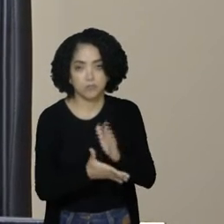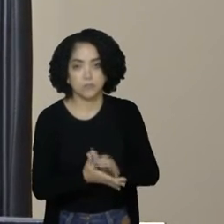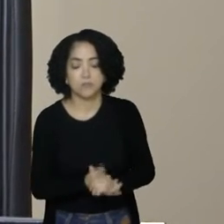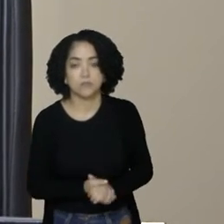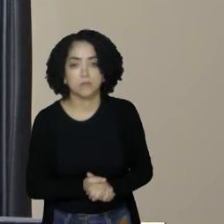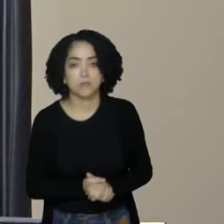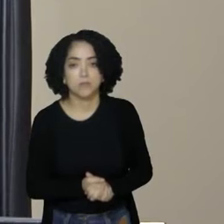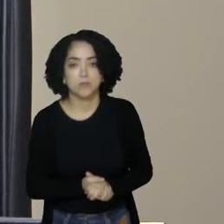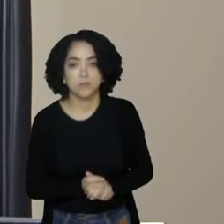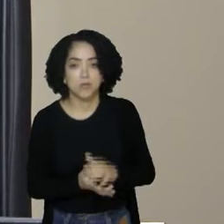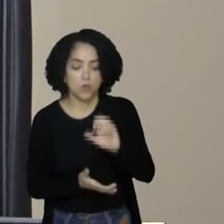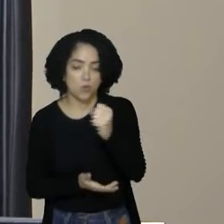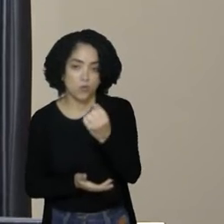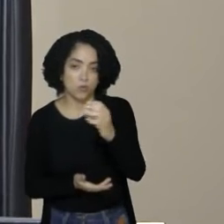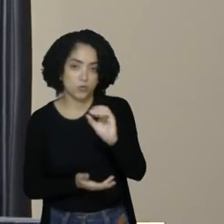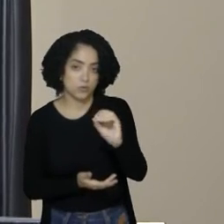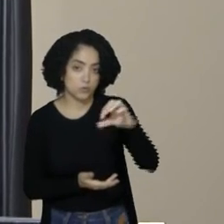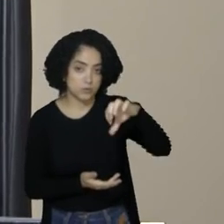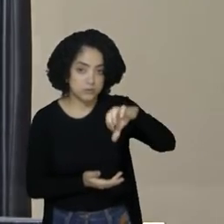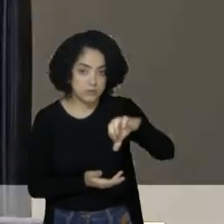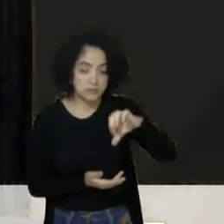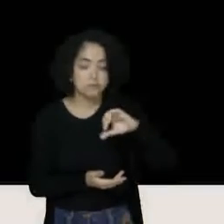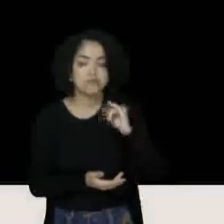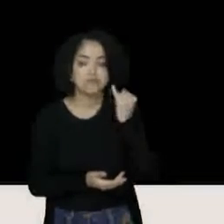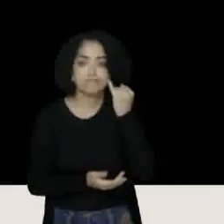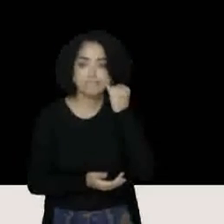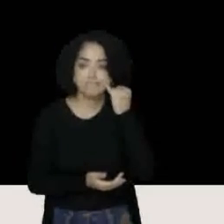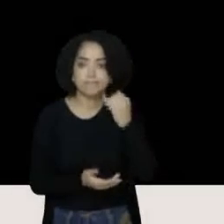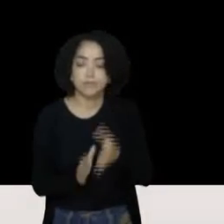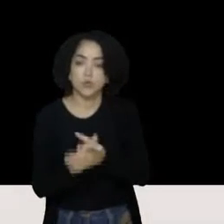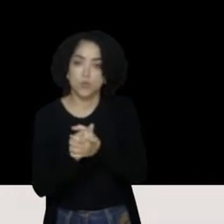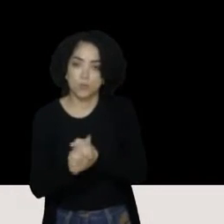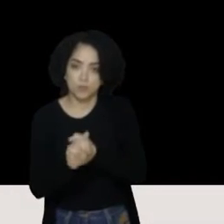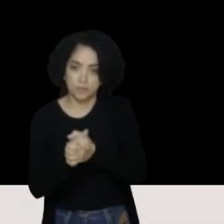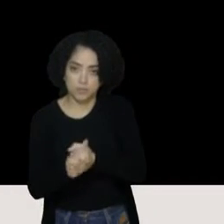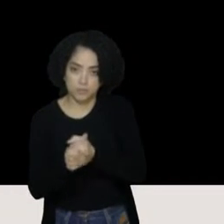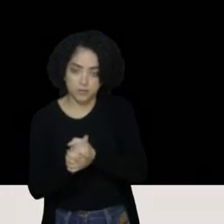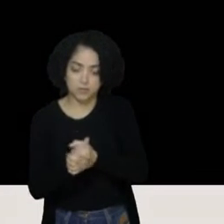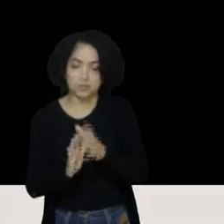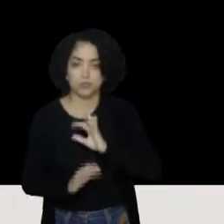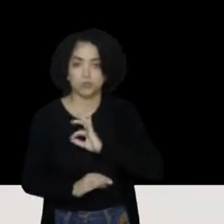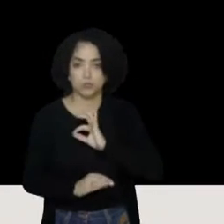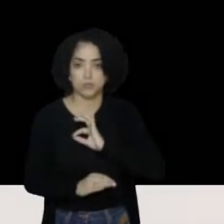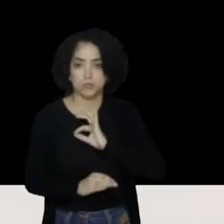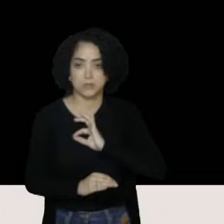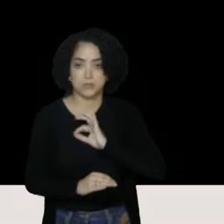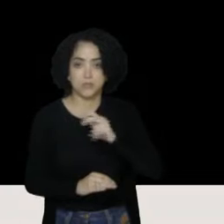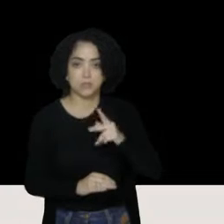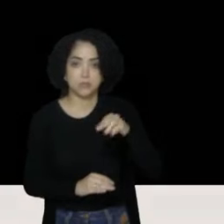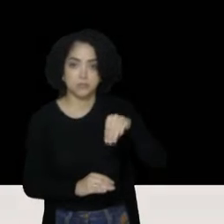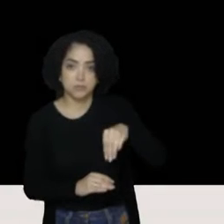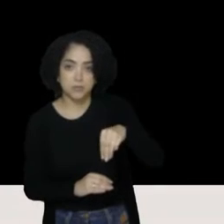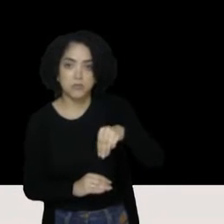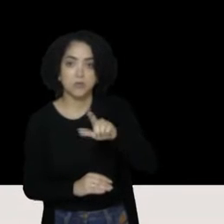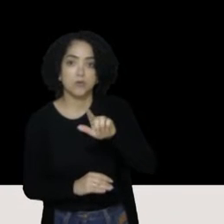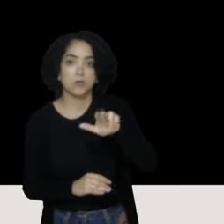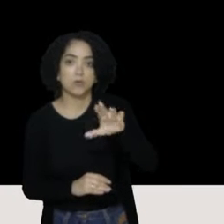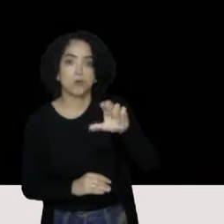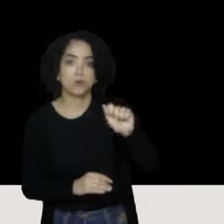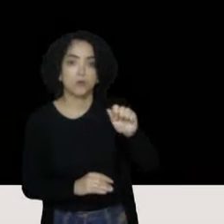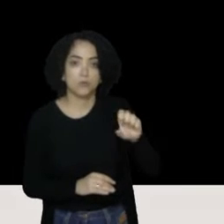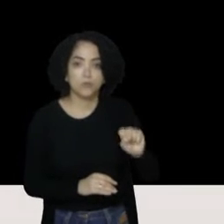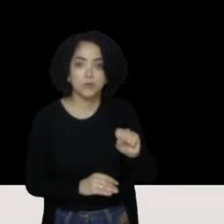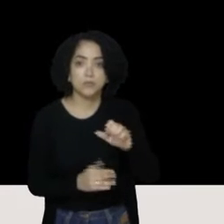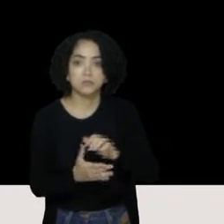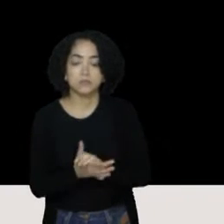Moção 809, deputado Gessé Lopes, cumprimentando os policiais militares, soldado Lucas Diego e cabo Johnny